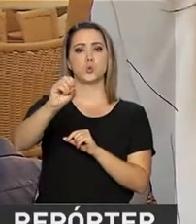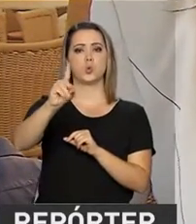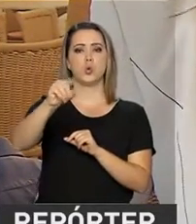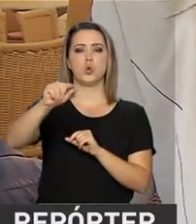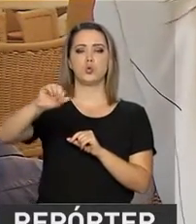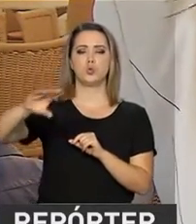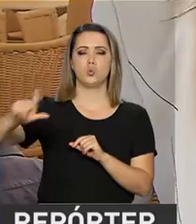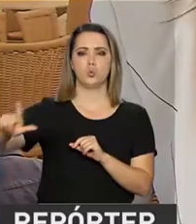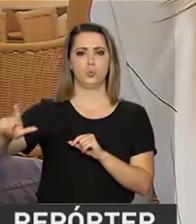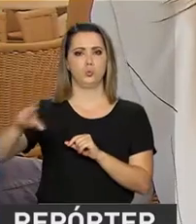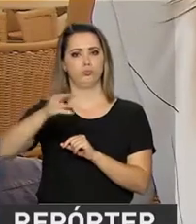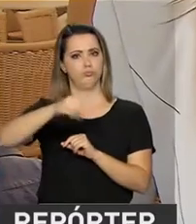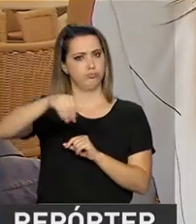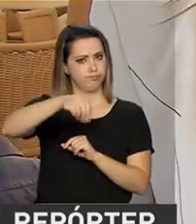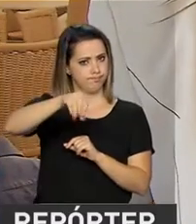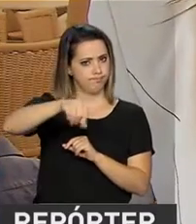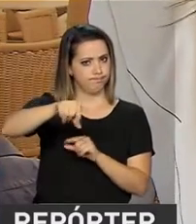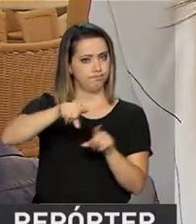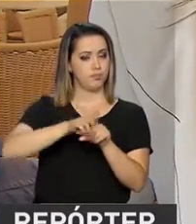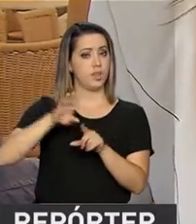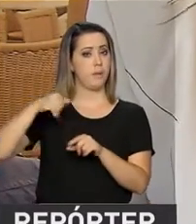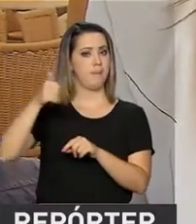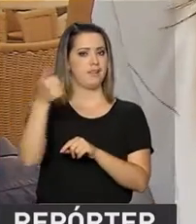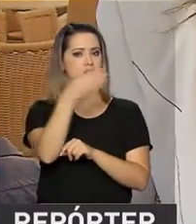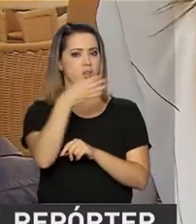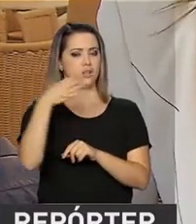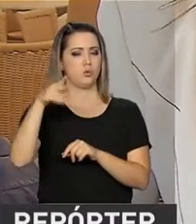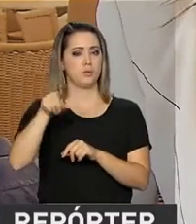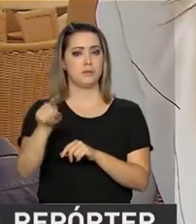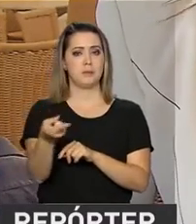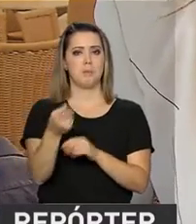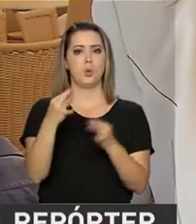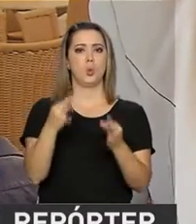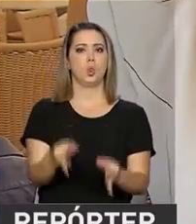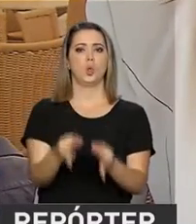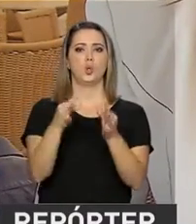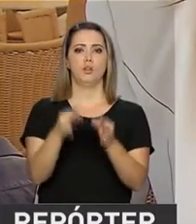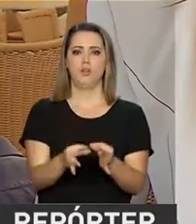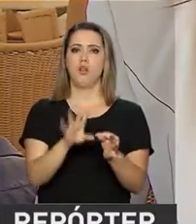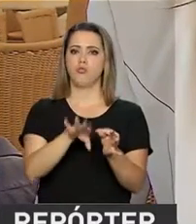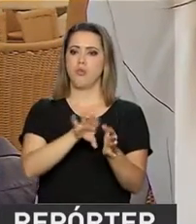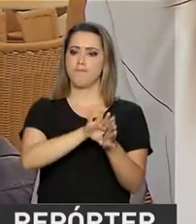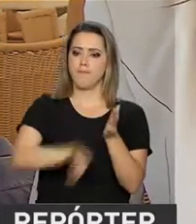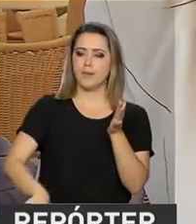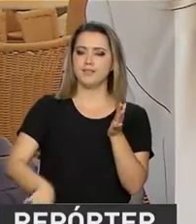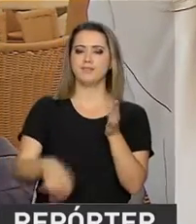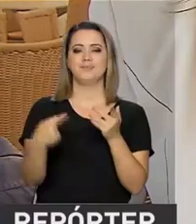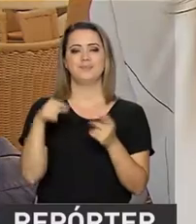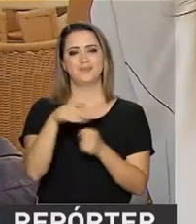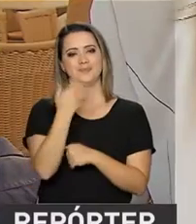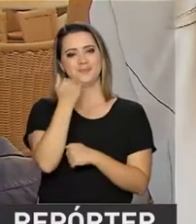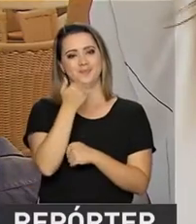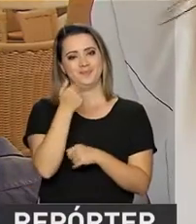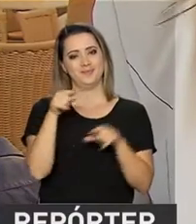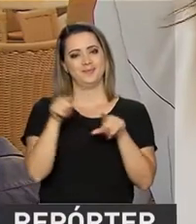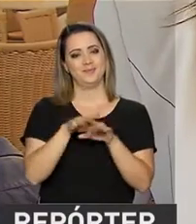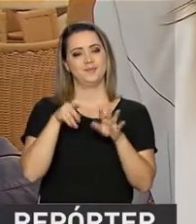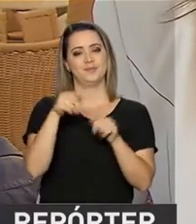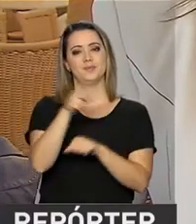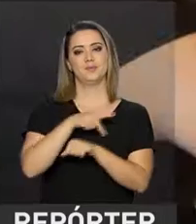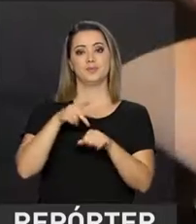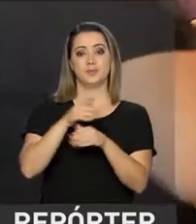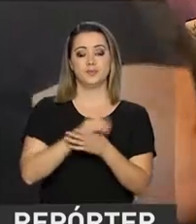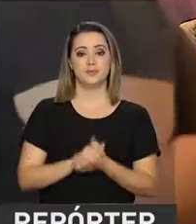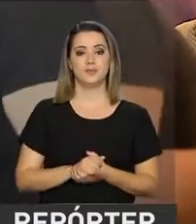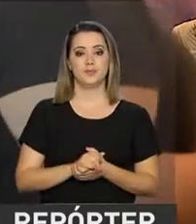segundo a pasta mais de 14 mil toneladas de sódio já foram retiradas desses alimentos em todo o país